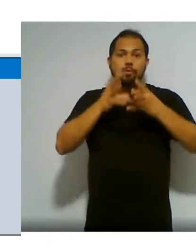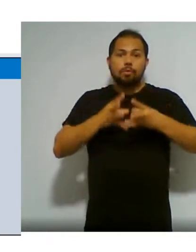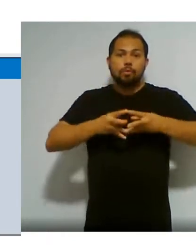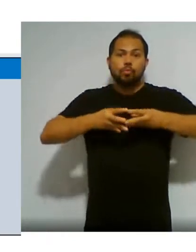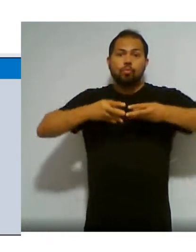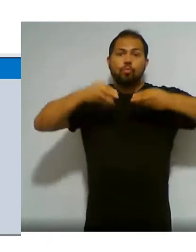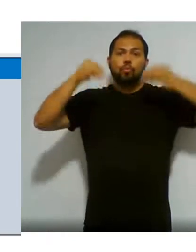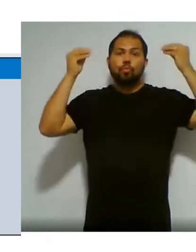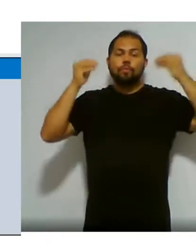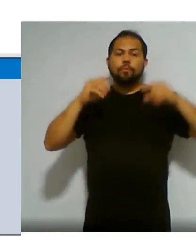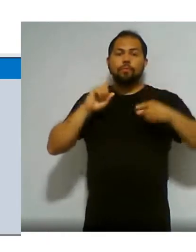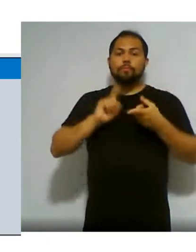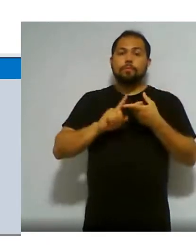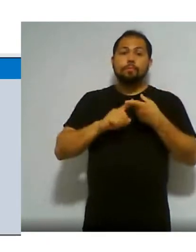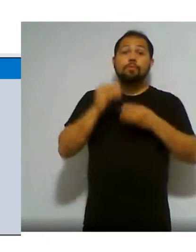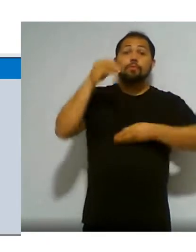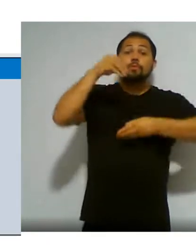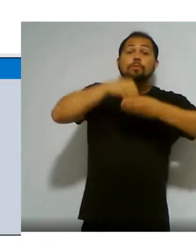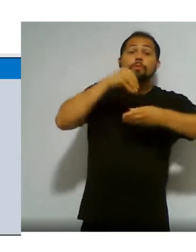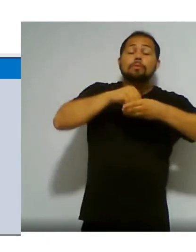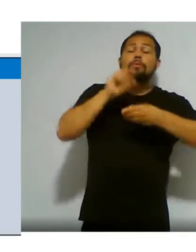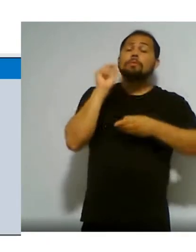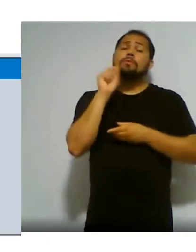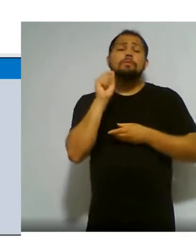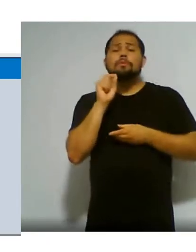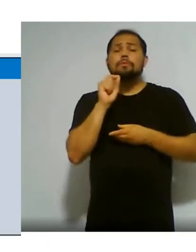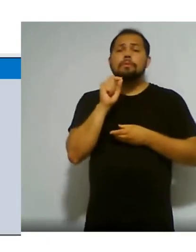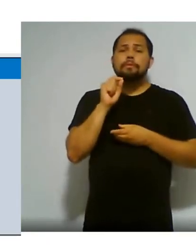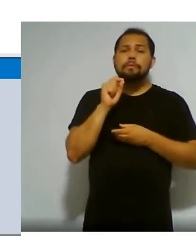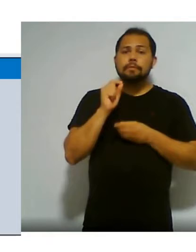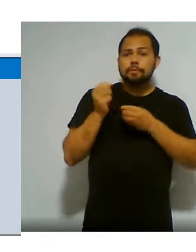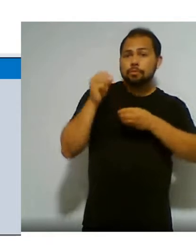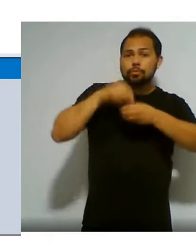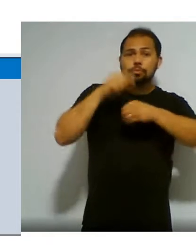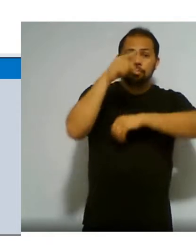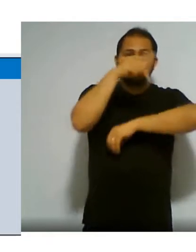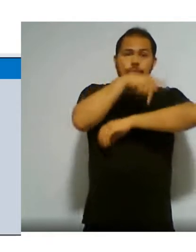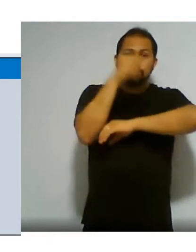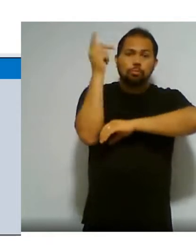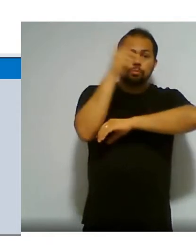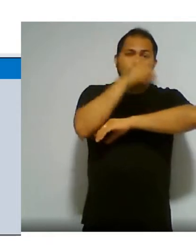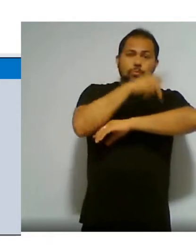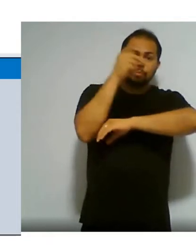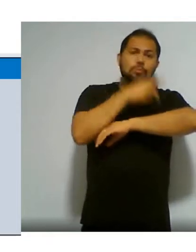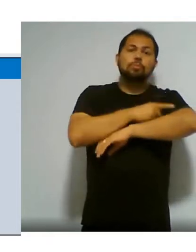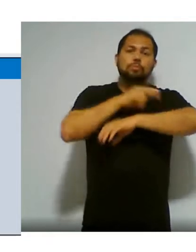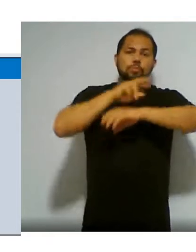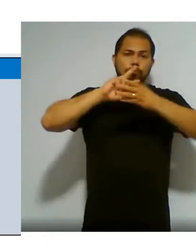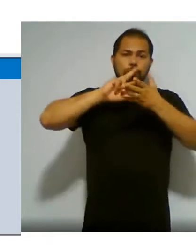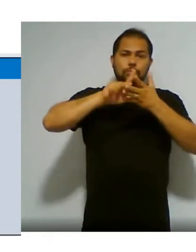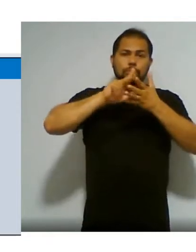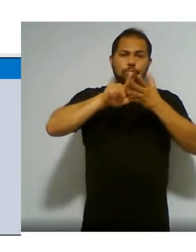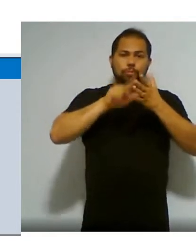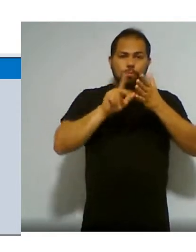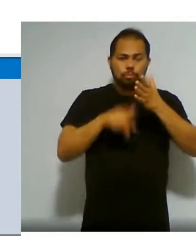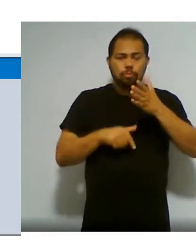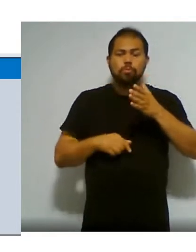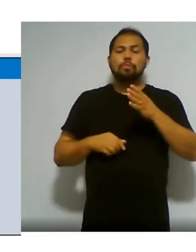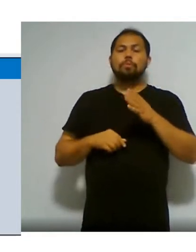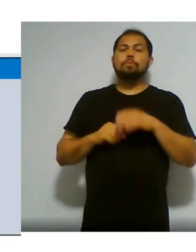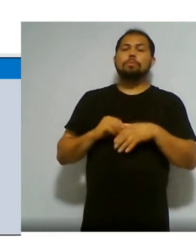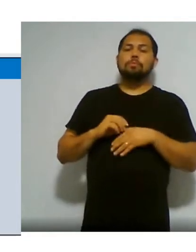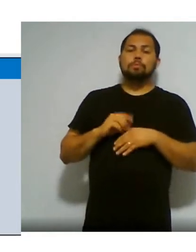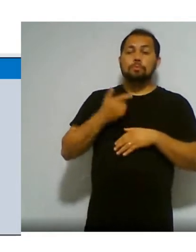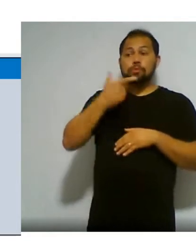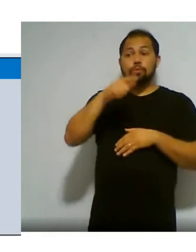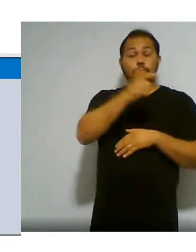ó, compostos baseados em derivados do petróleo, alguns compostos baseados em carbono e alguns compostos